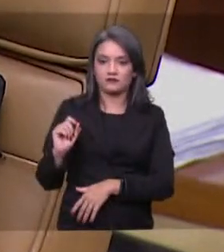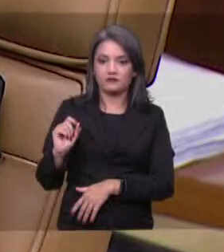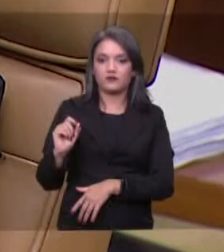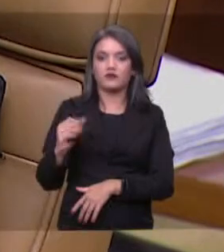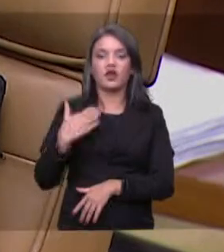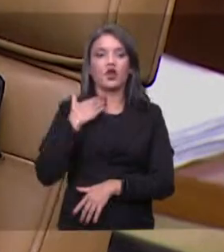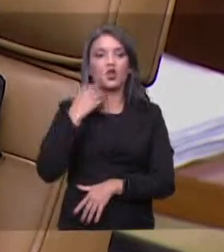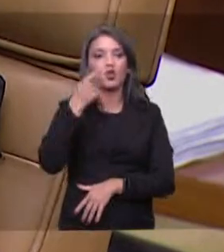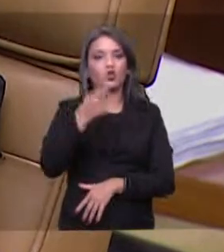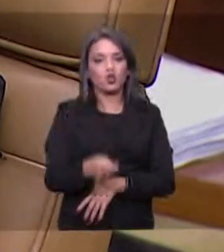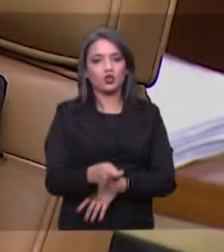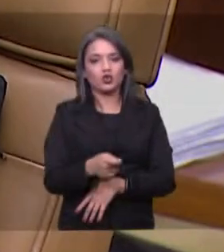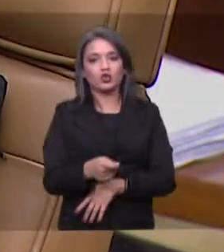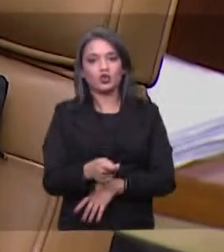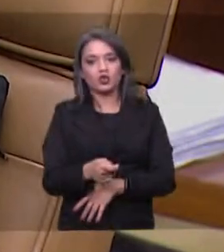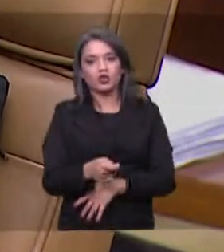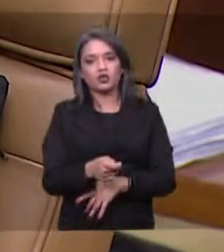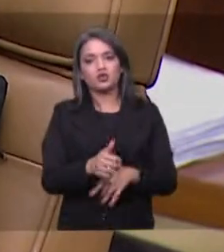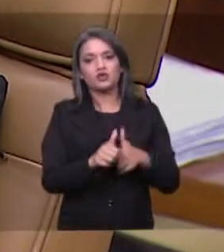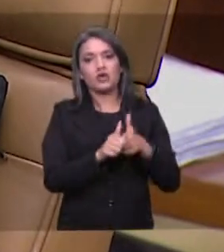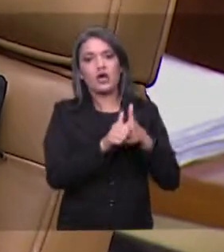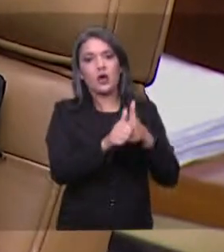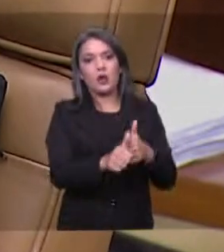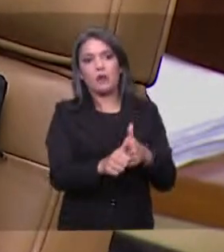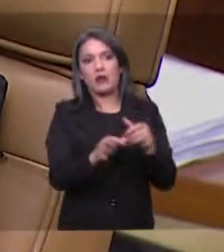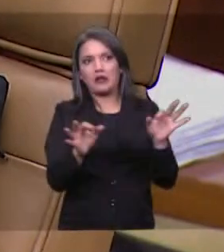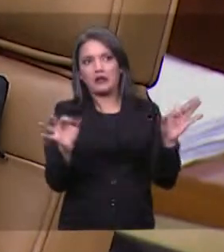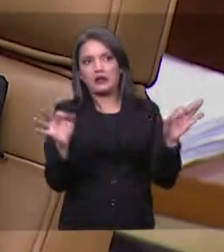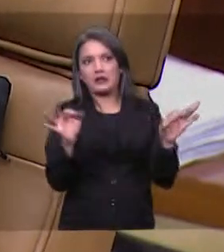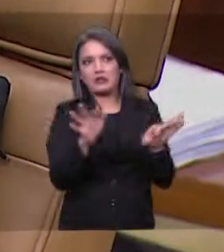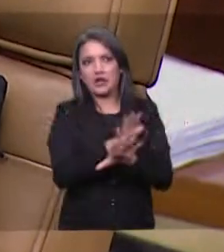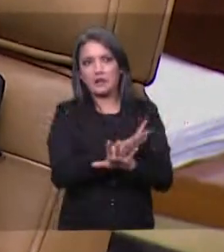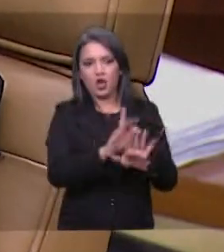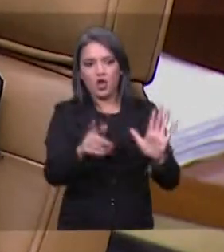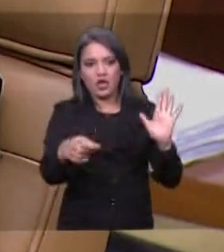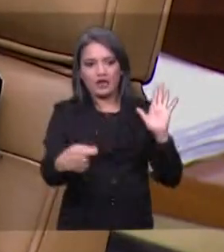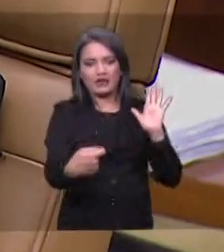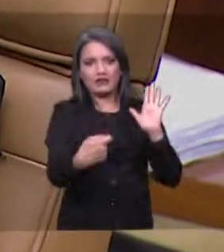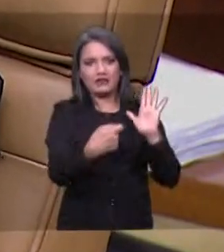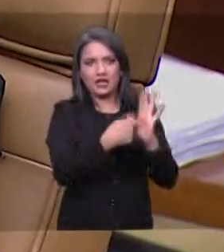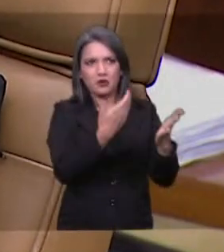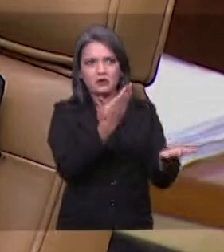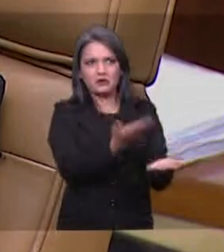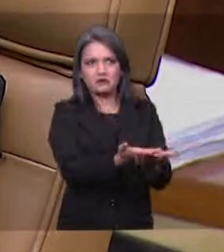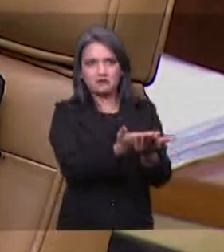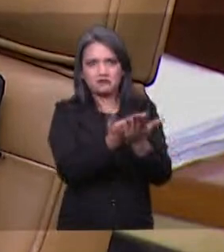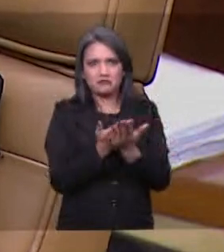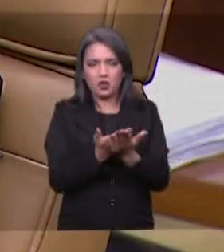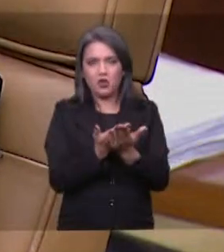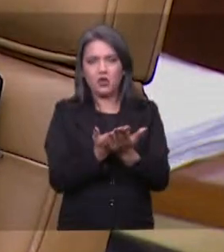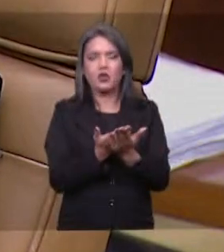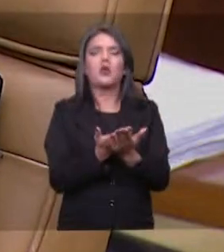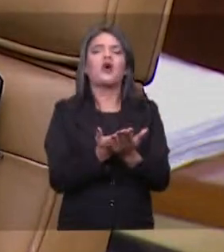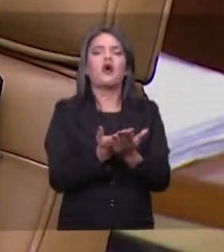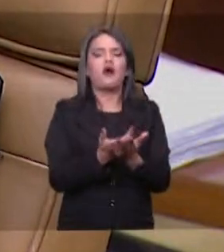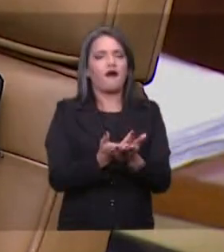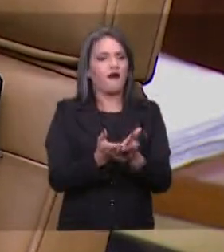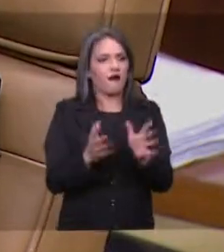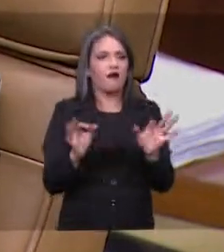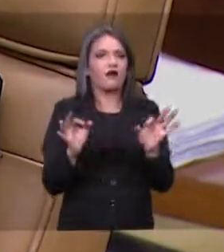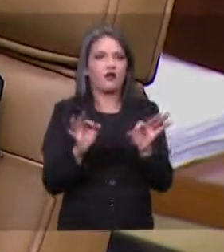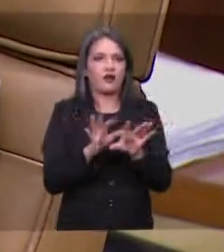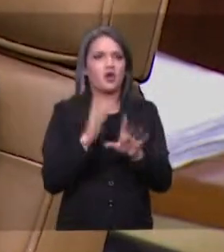competência após o oferecimento da denúncia, eu estou de acordo com a declaração de inconstitucionalidade